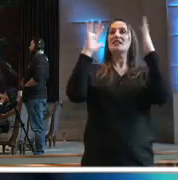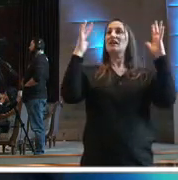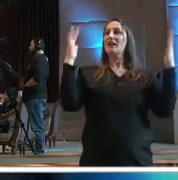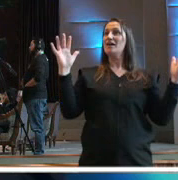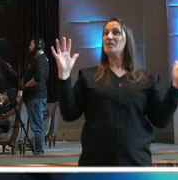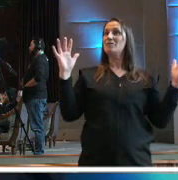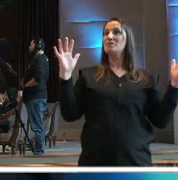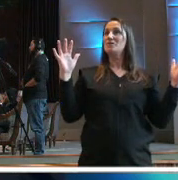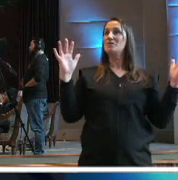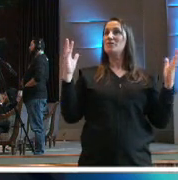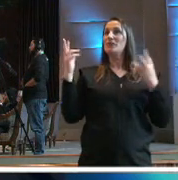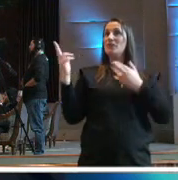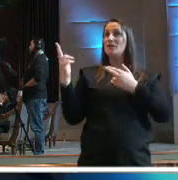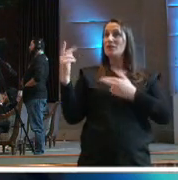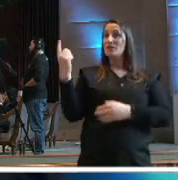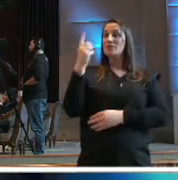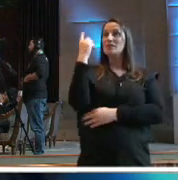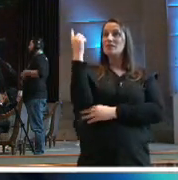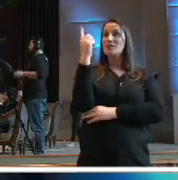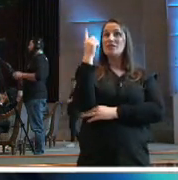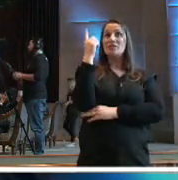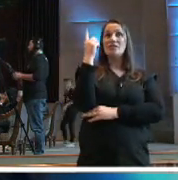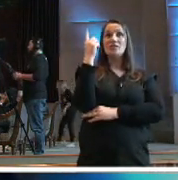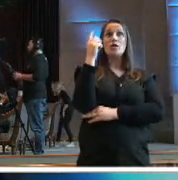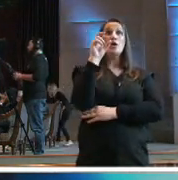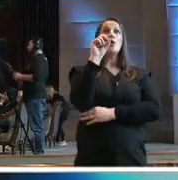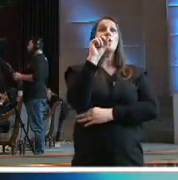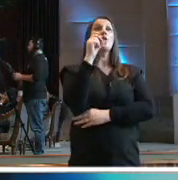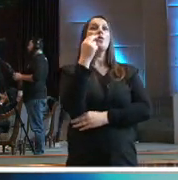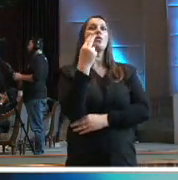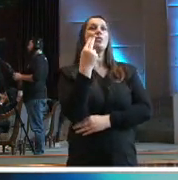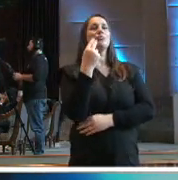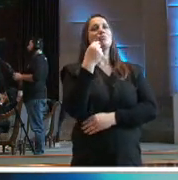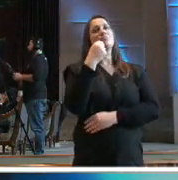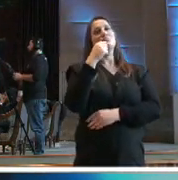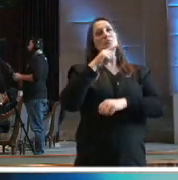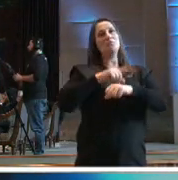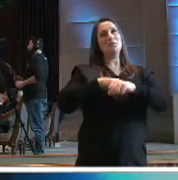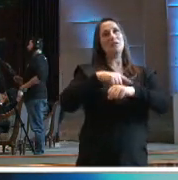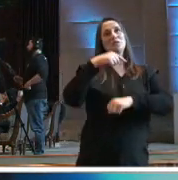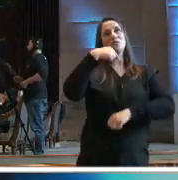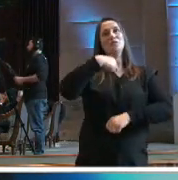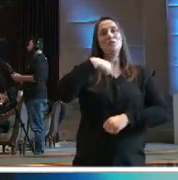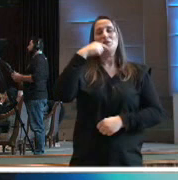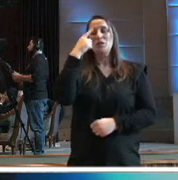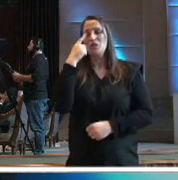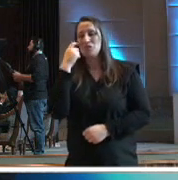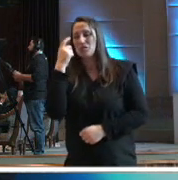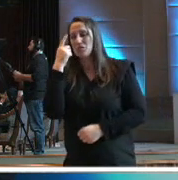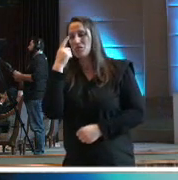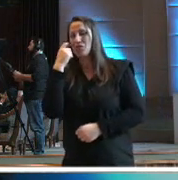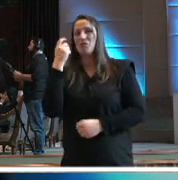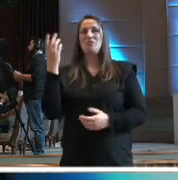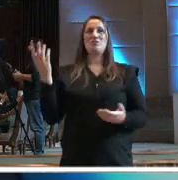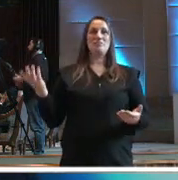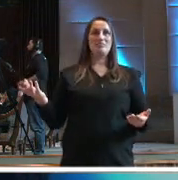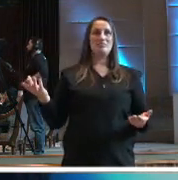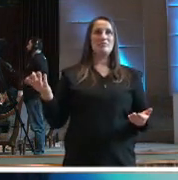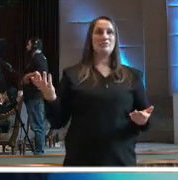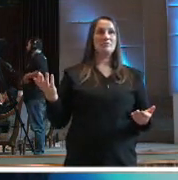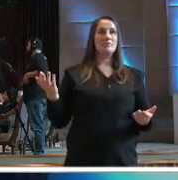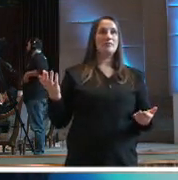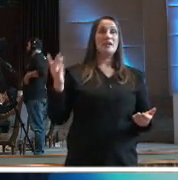lá. Ou quando eu choro numa masmorra, Ele continua lá. E o Deus que me